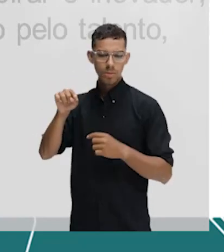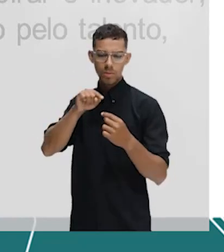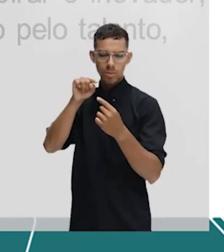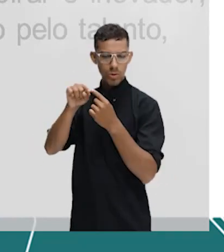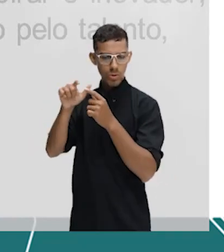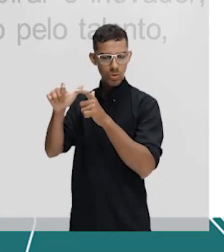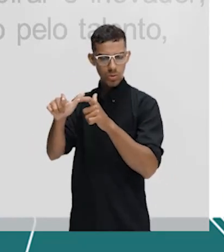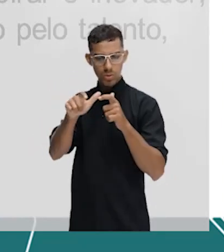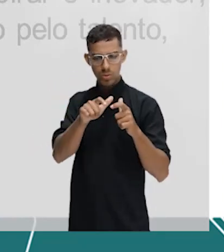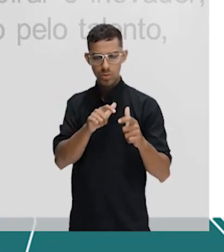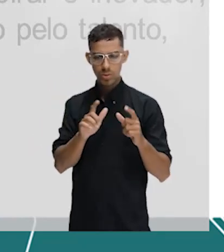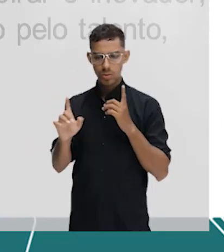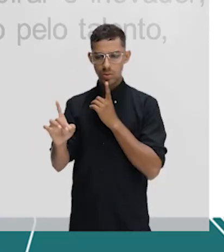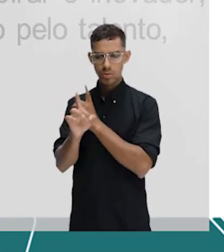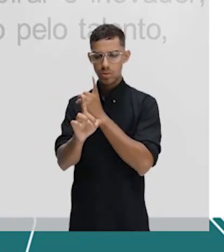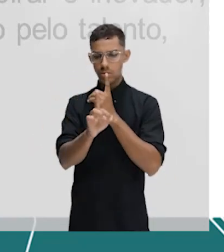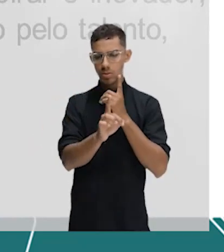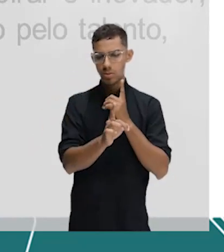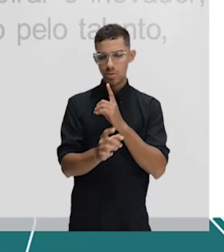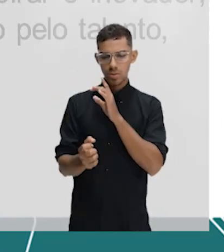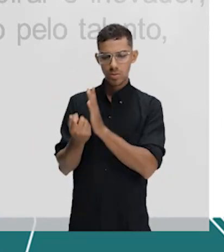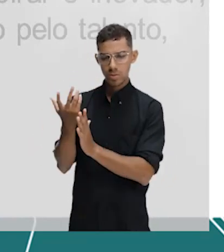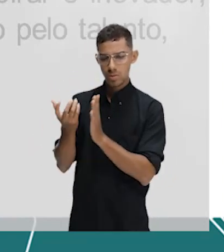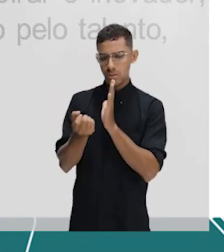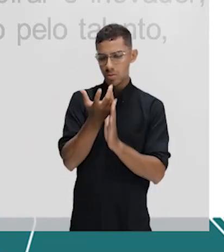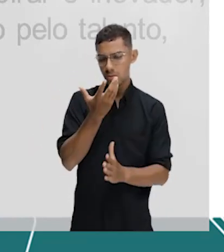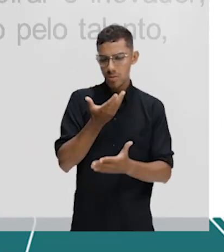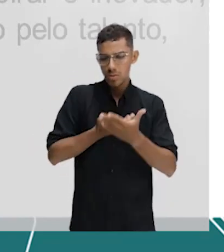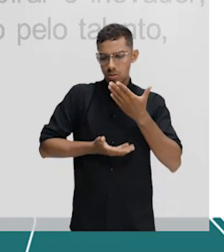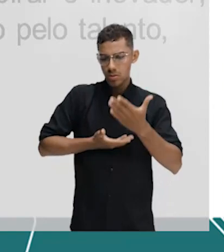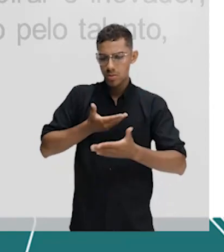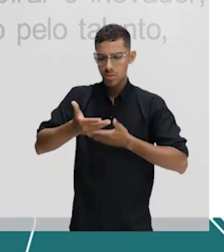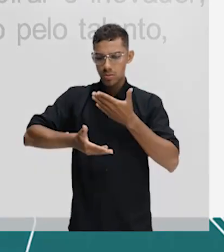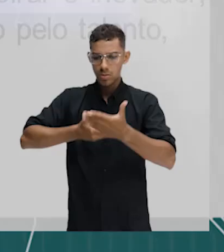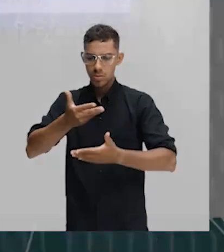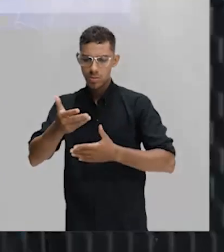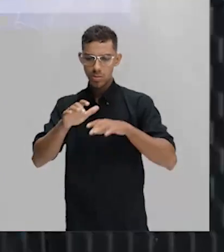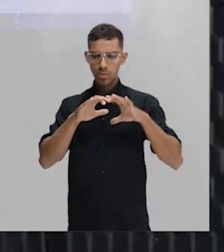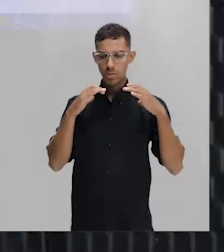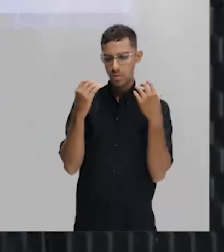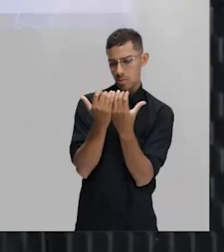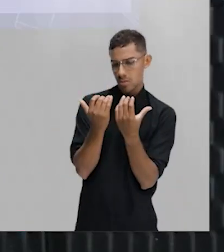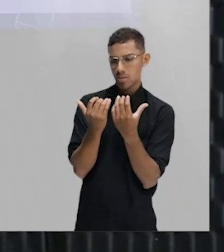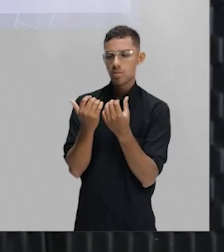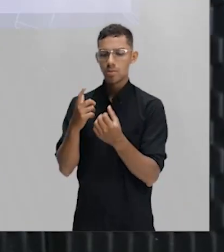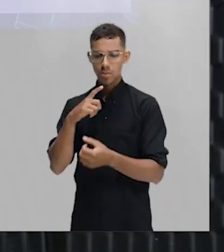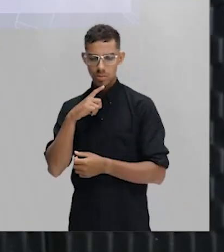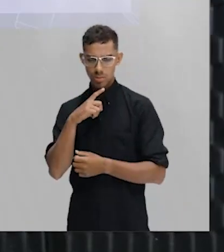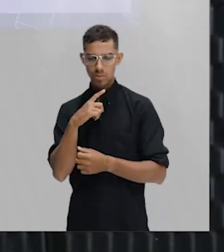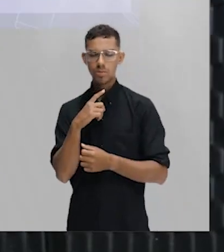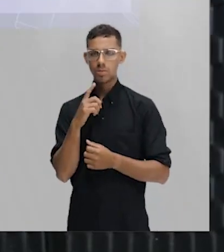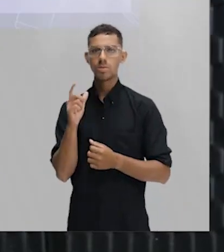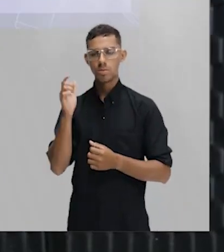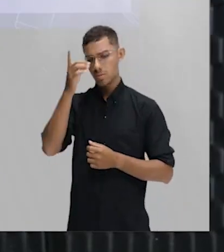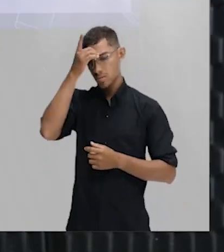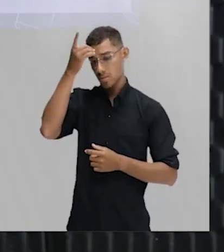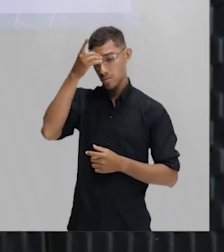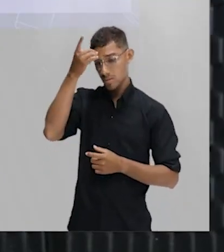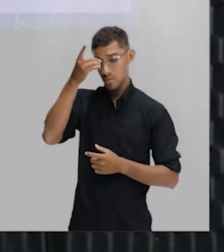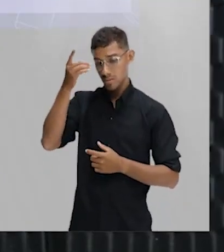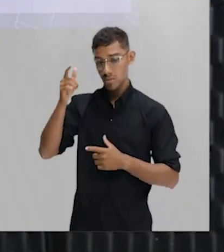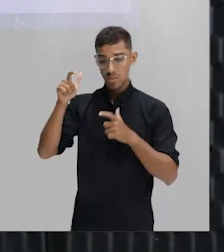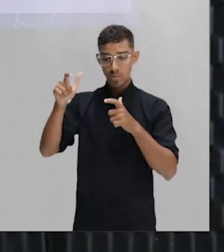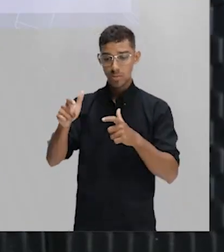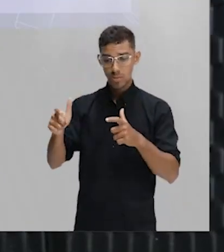Um ponto de encontro de criatividade e entretenimento da comunidade que tenha como base essa ideia dos